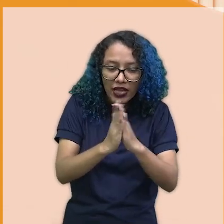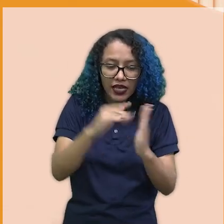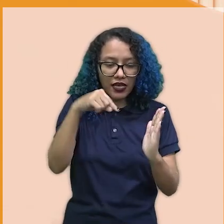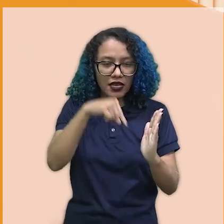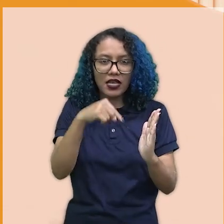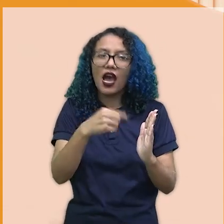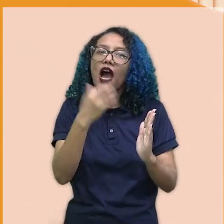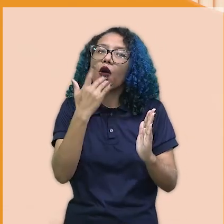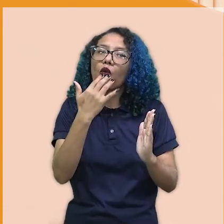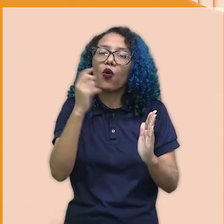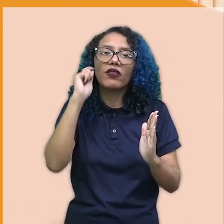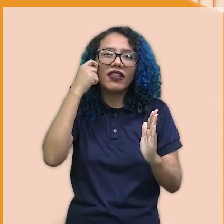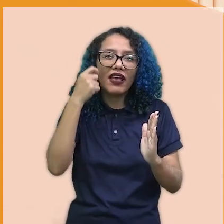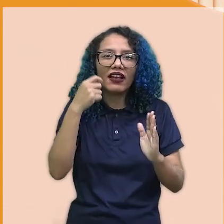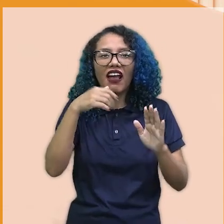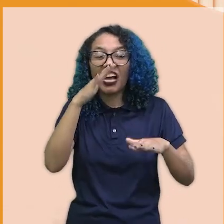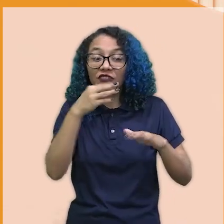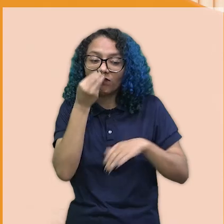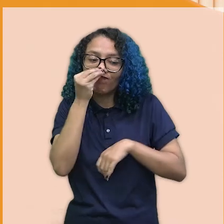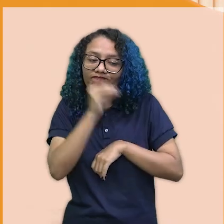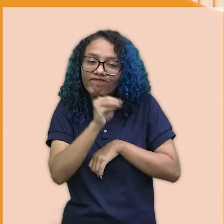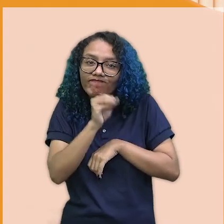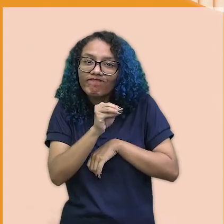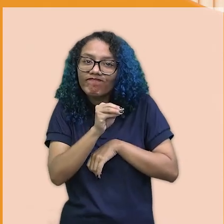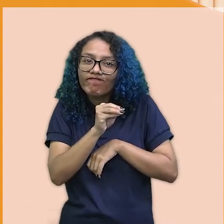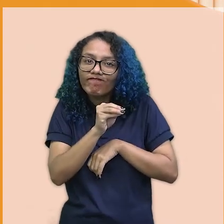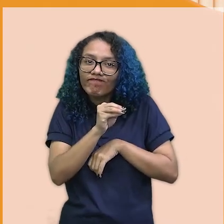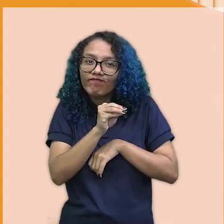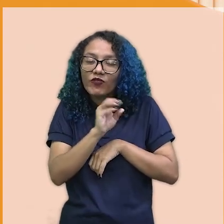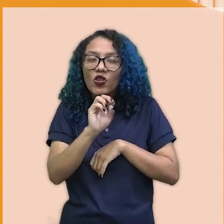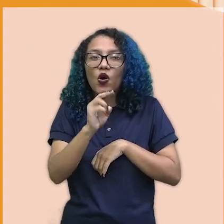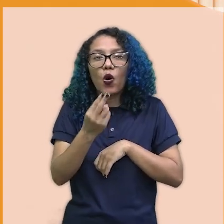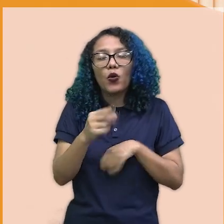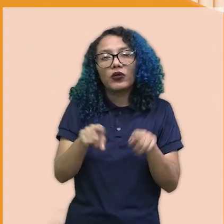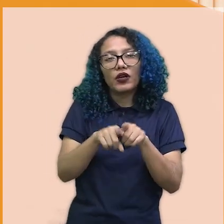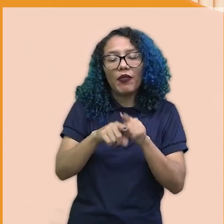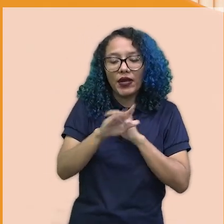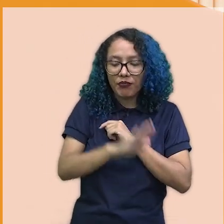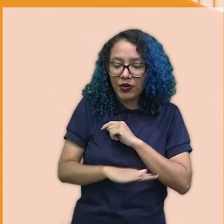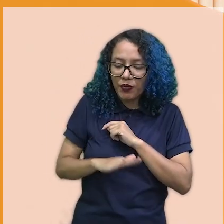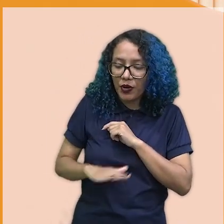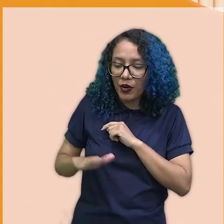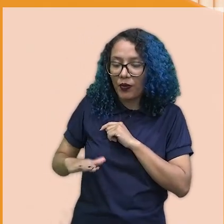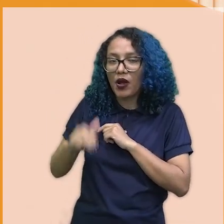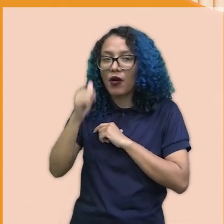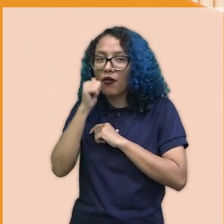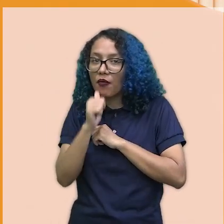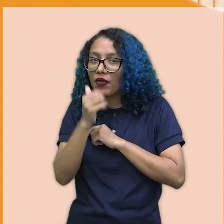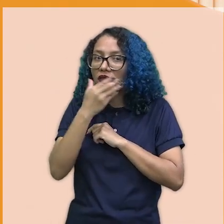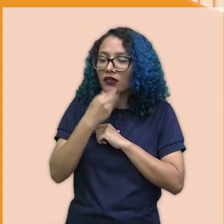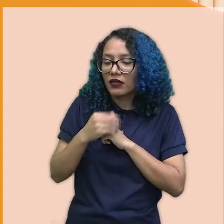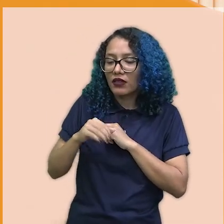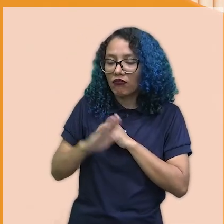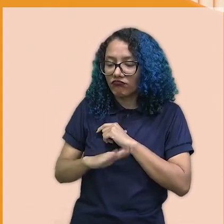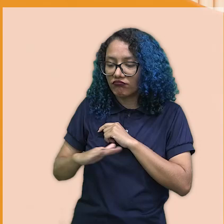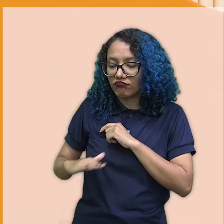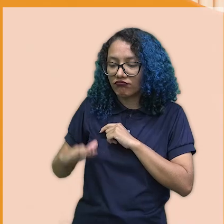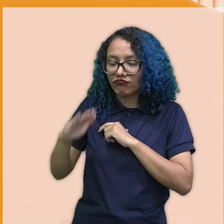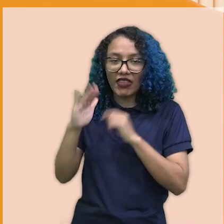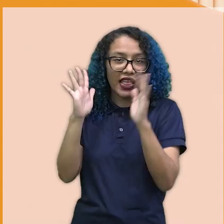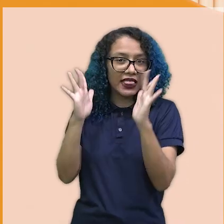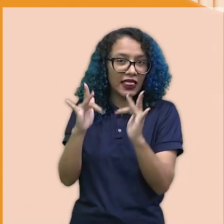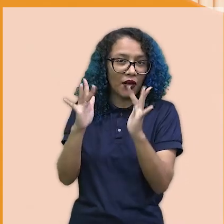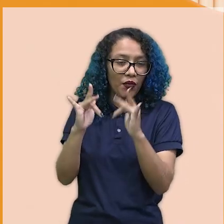né, ela muitas vezes rejeita. Muitas vezes a menina começa a crescer, o rapaz começa a namorar,